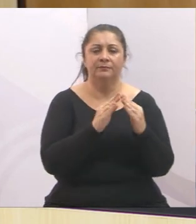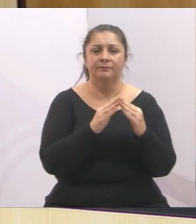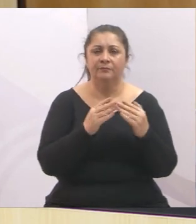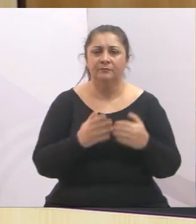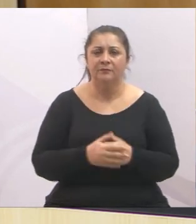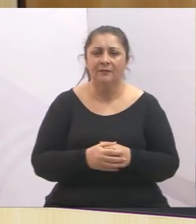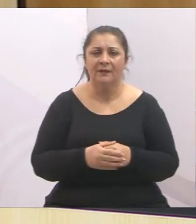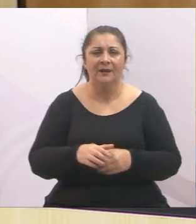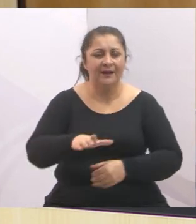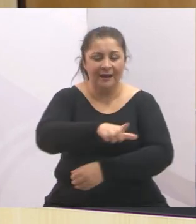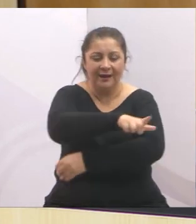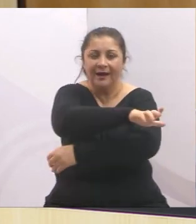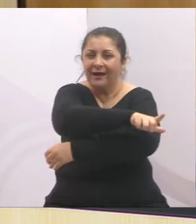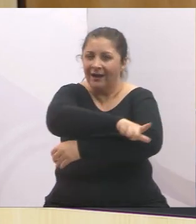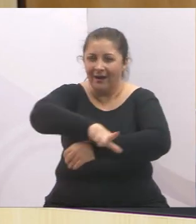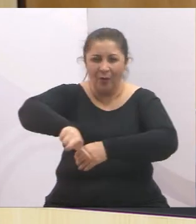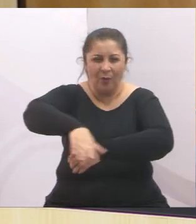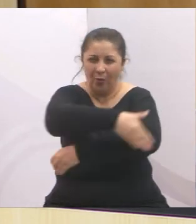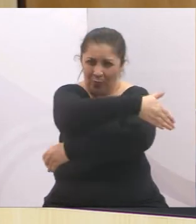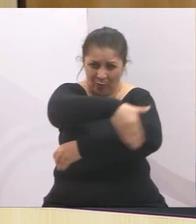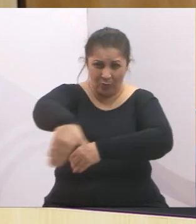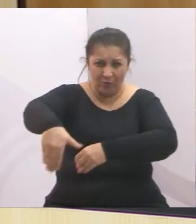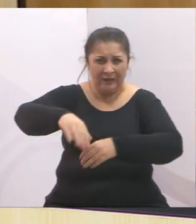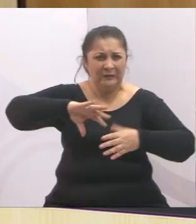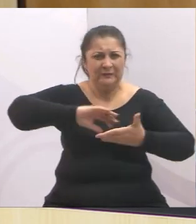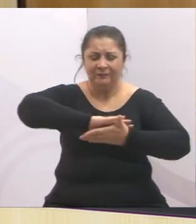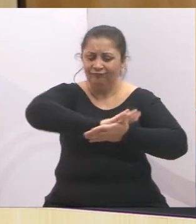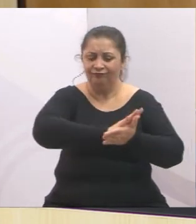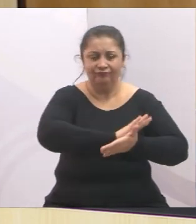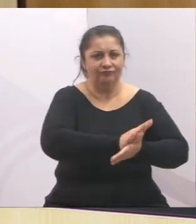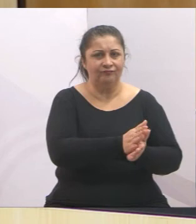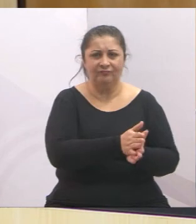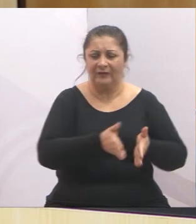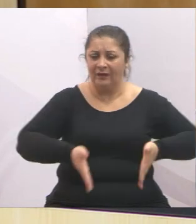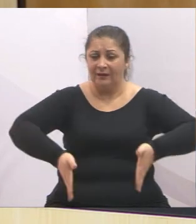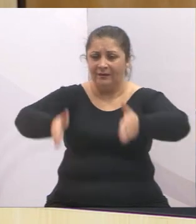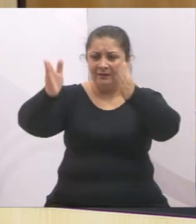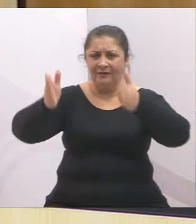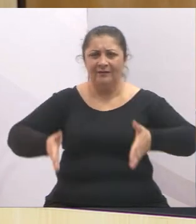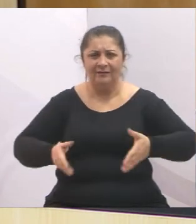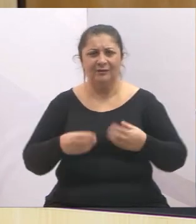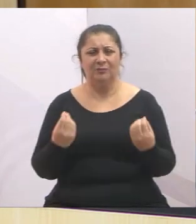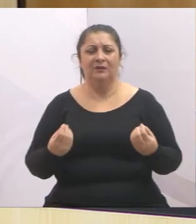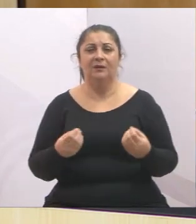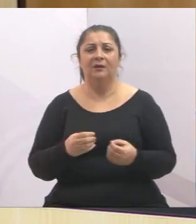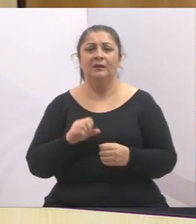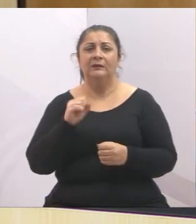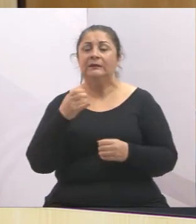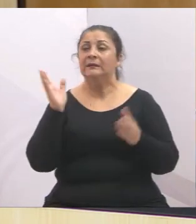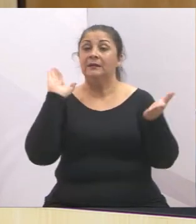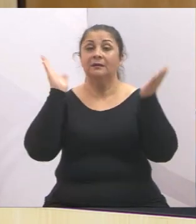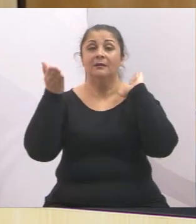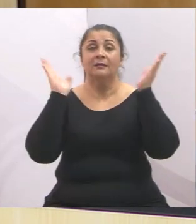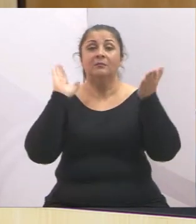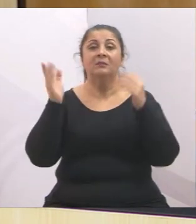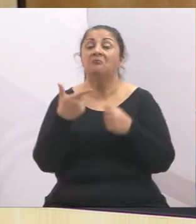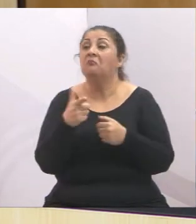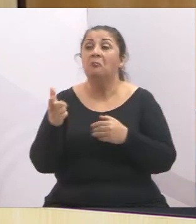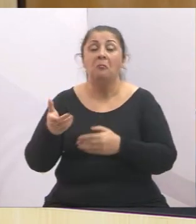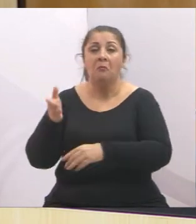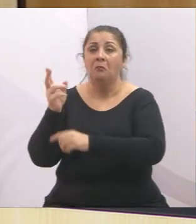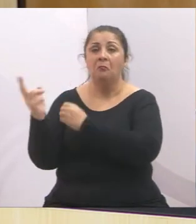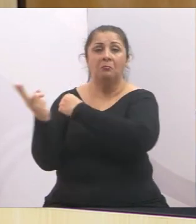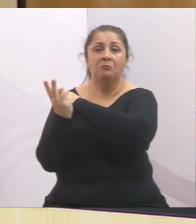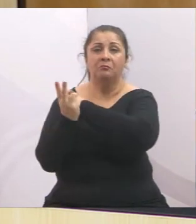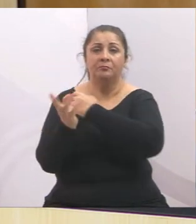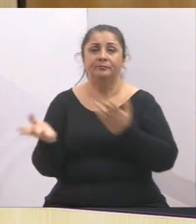qualidade asfáltica totalmente danificado, em especial na avenida principal, passagem de veículo pesado. Faltou muro de arrimo ao entorno